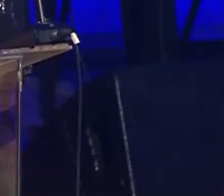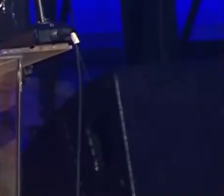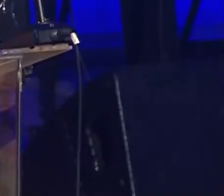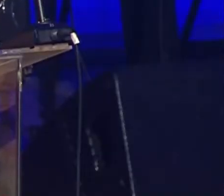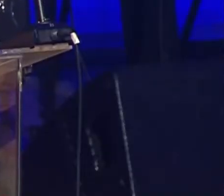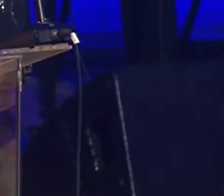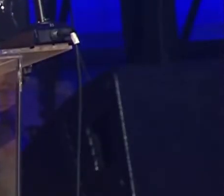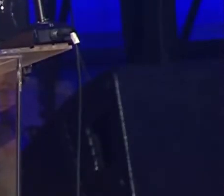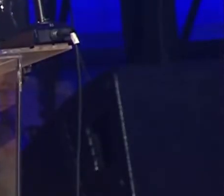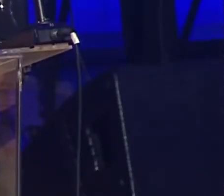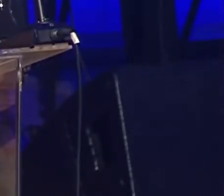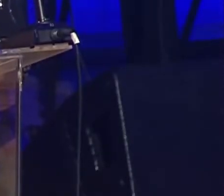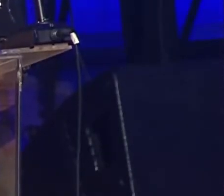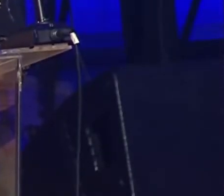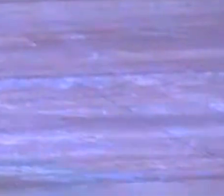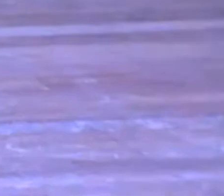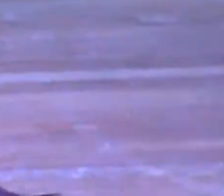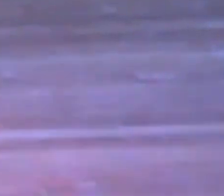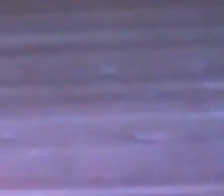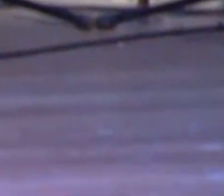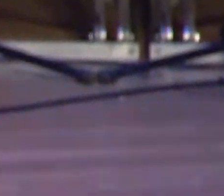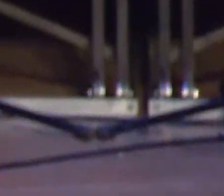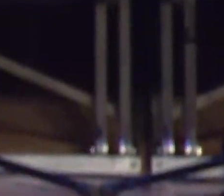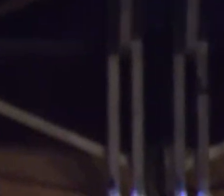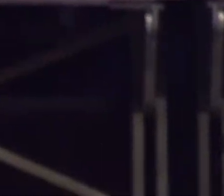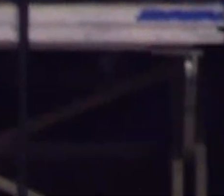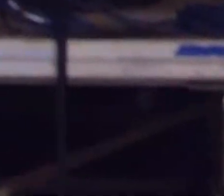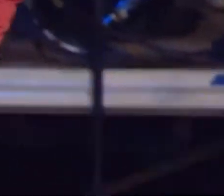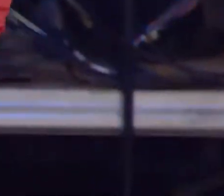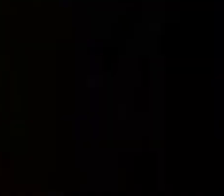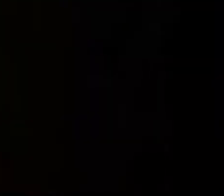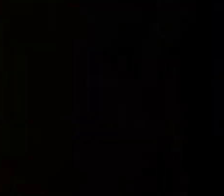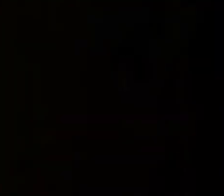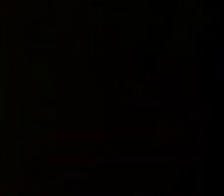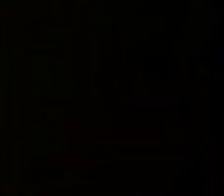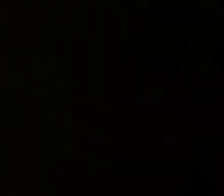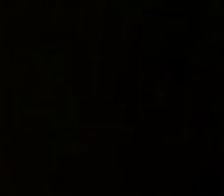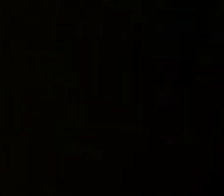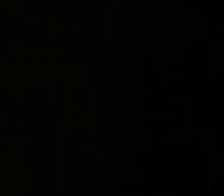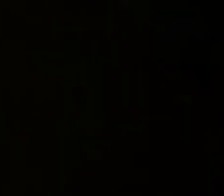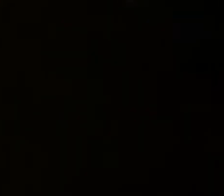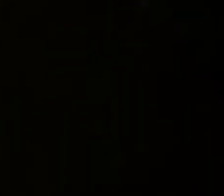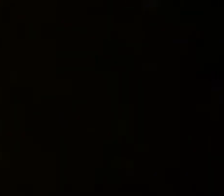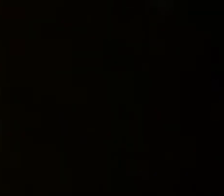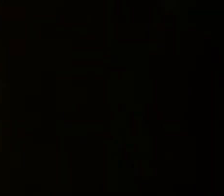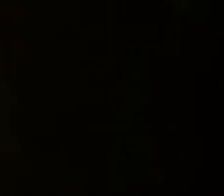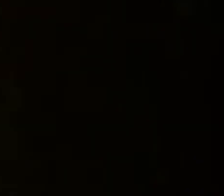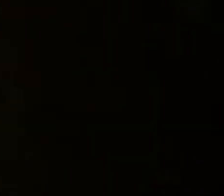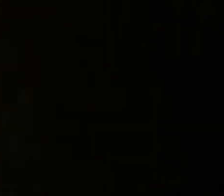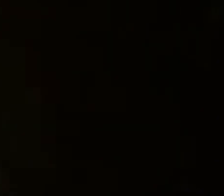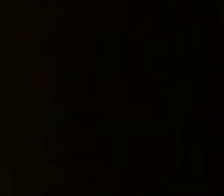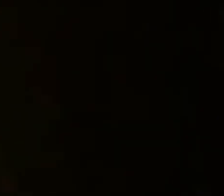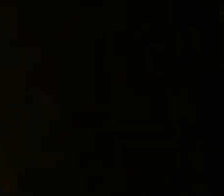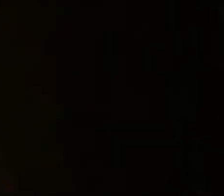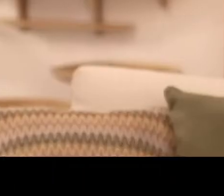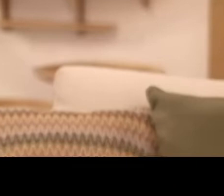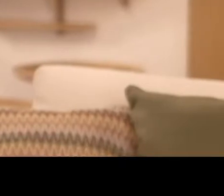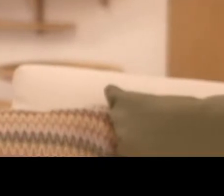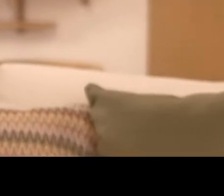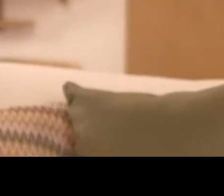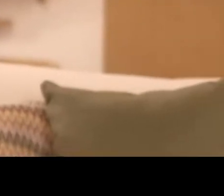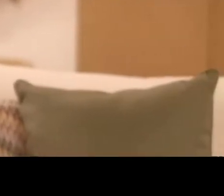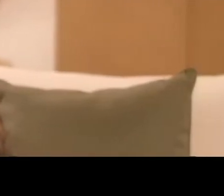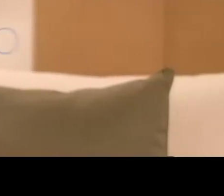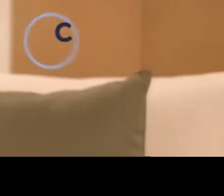Que maravilha, hein? sexta, 10h15 da noite.